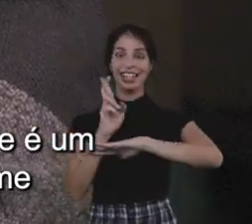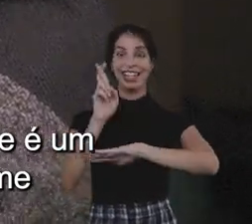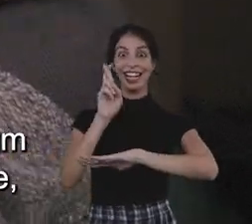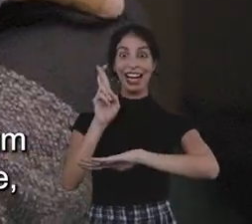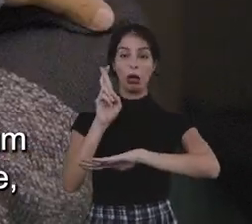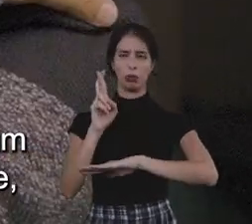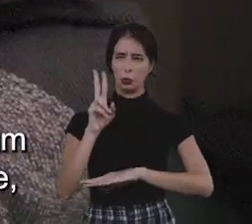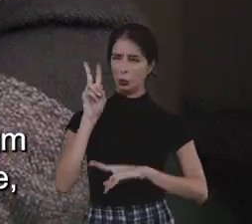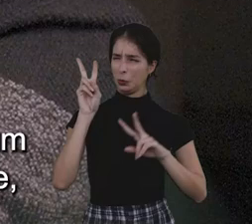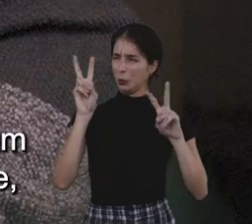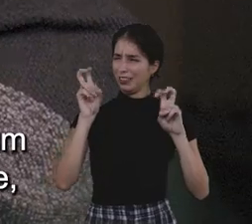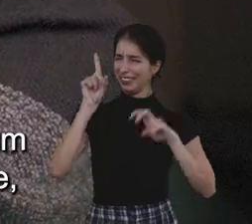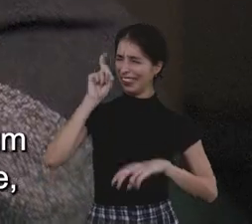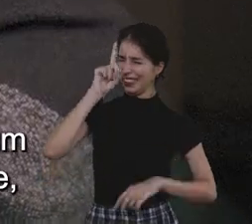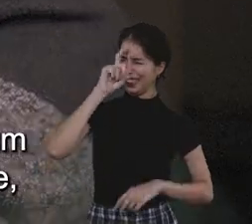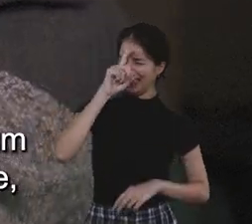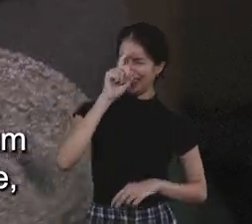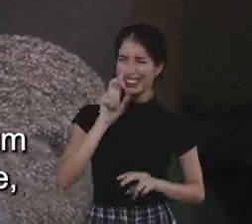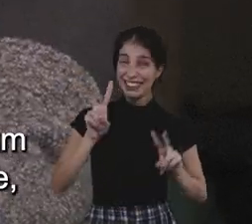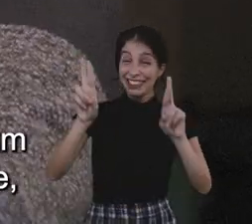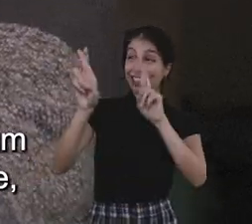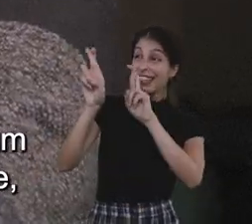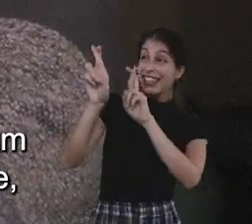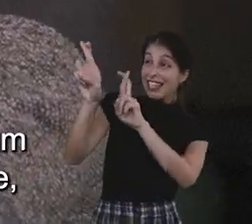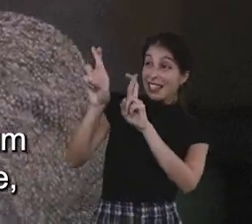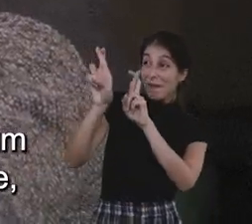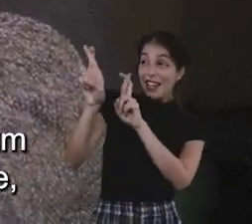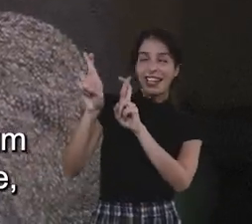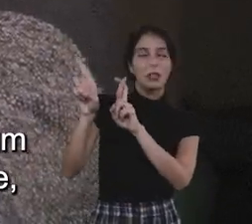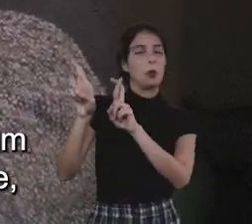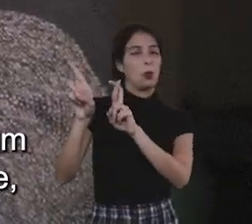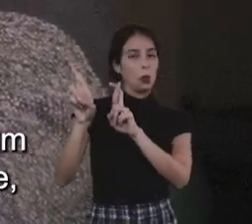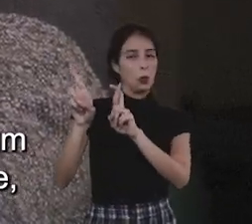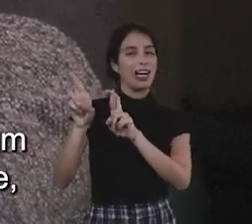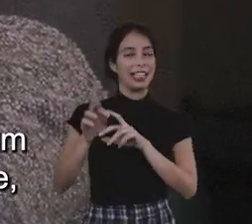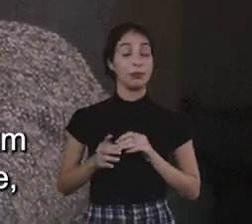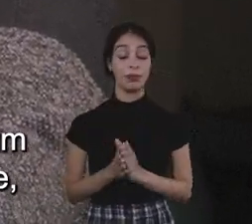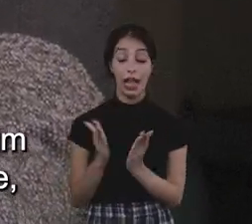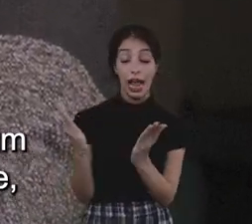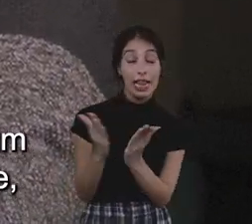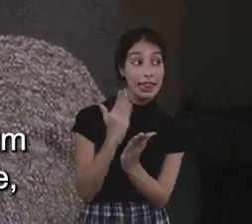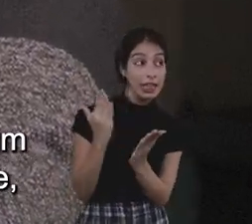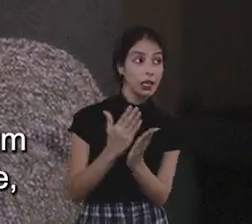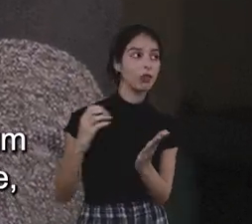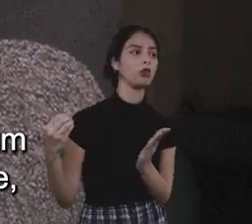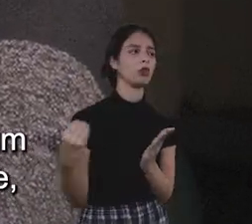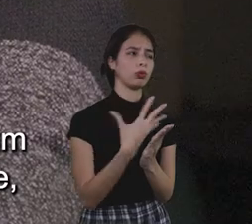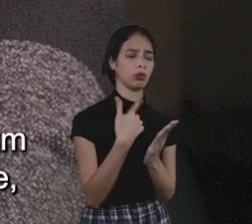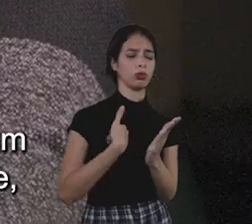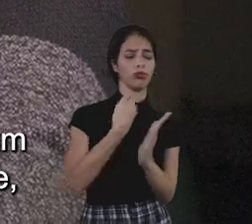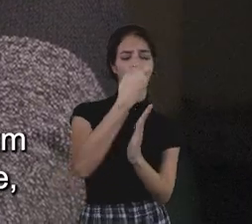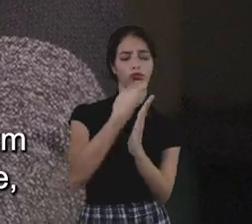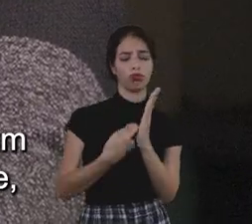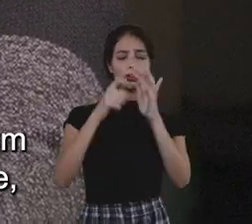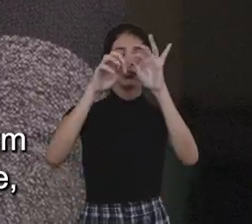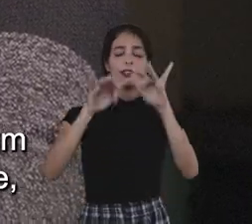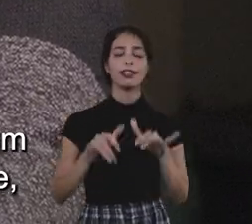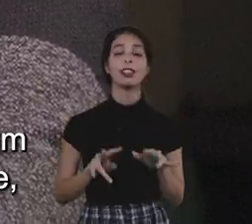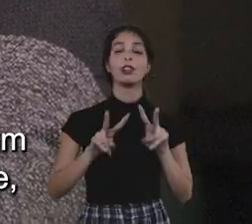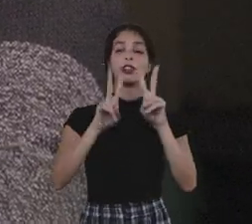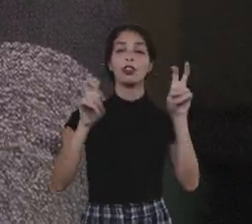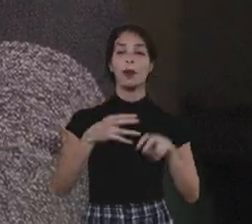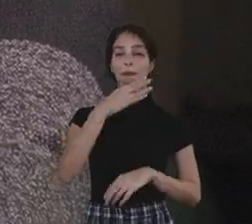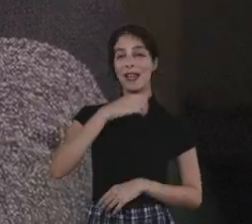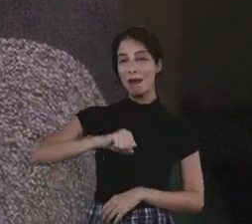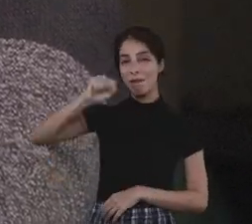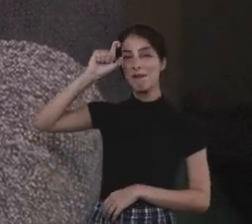a treta que eu me arrumei escrever um livro sobre esperança esperança é é é um livro em que eu eu faço uma leitura de Paulo